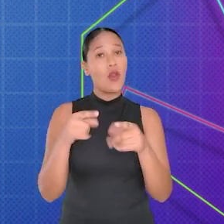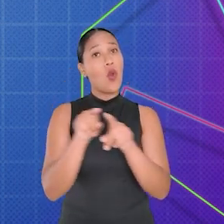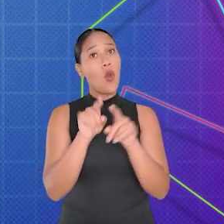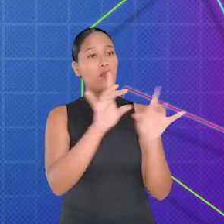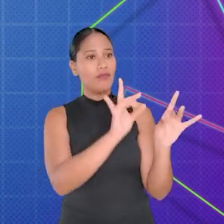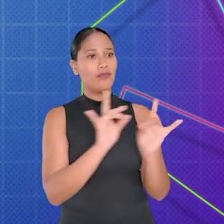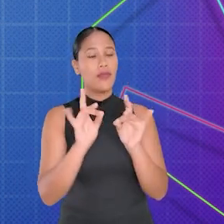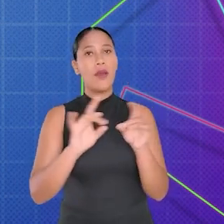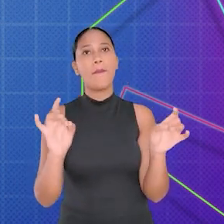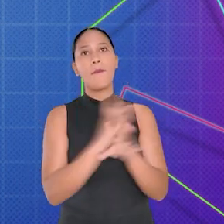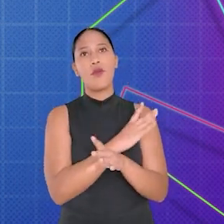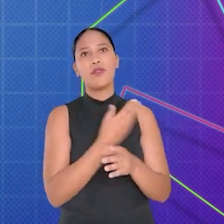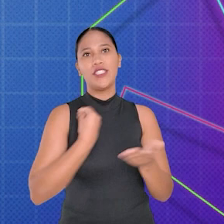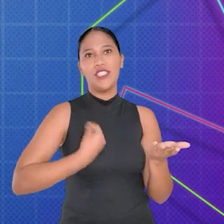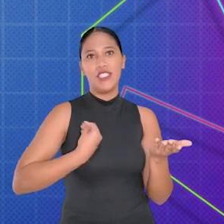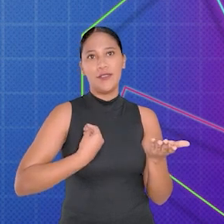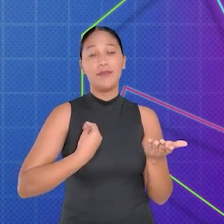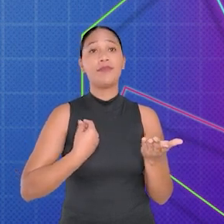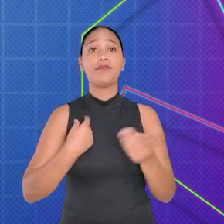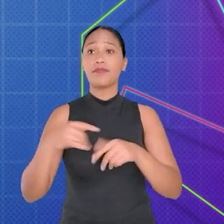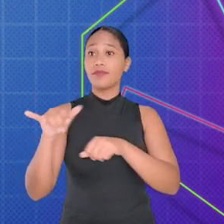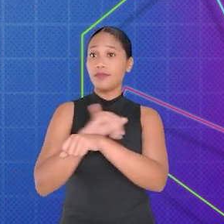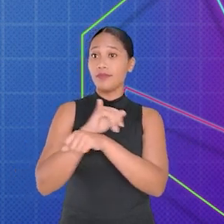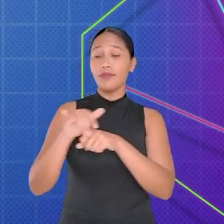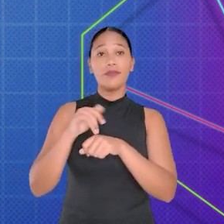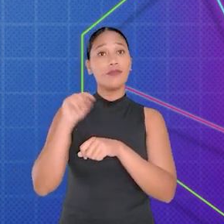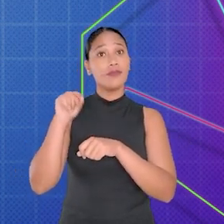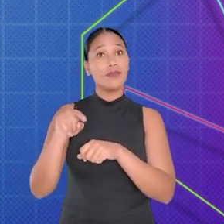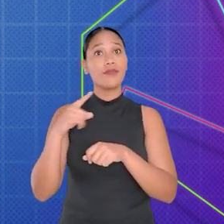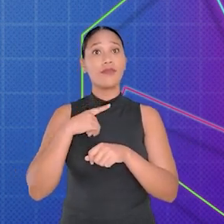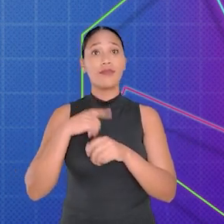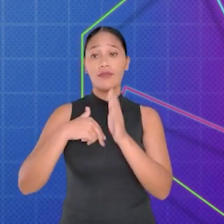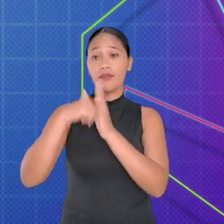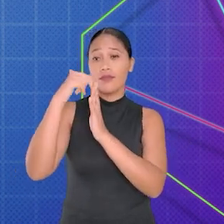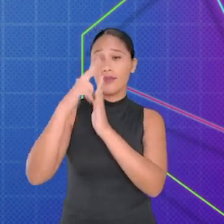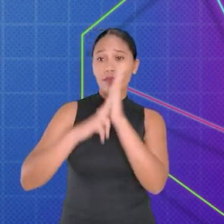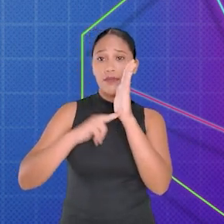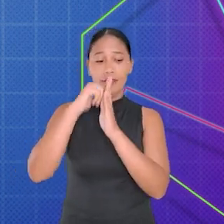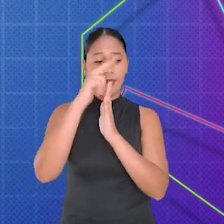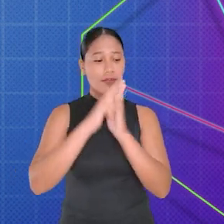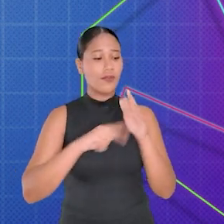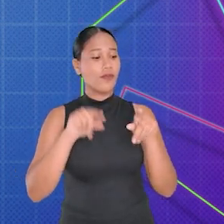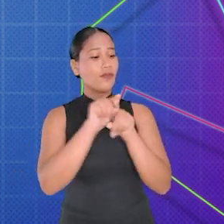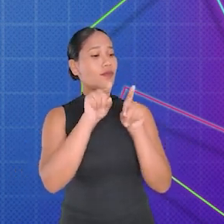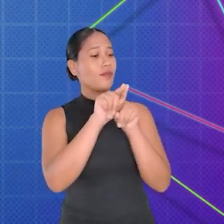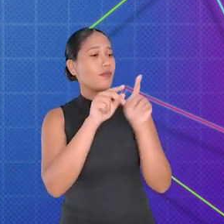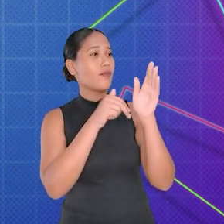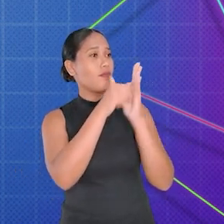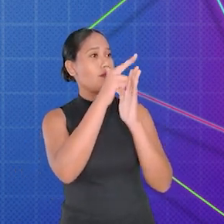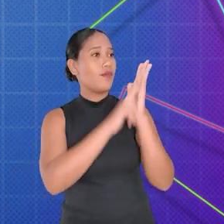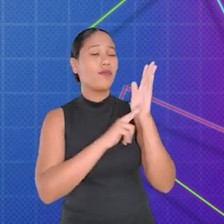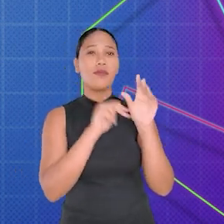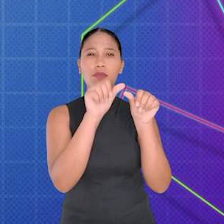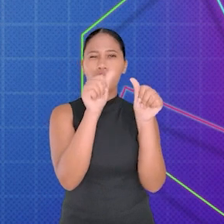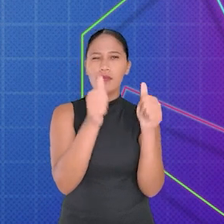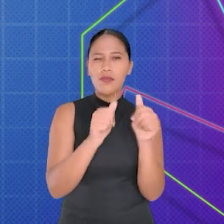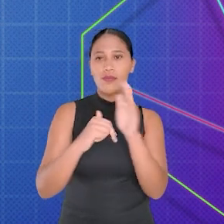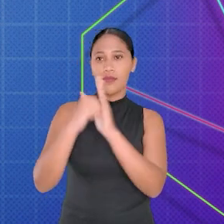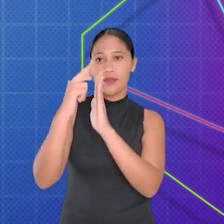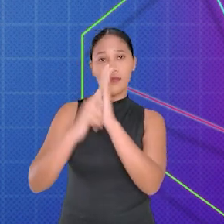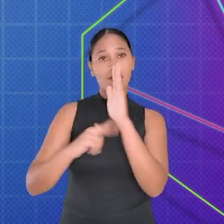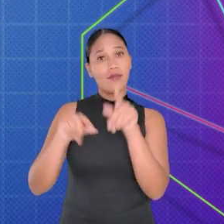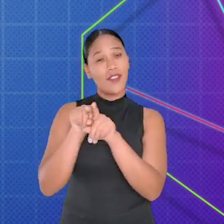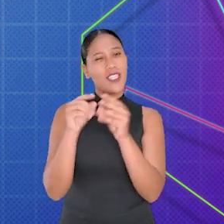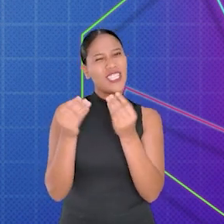modelo pré-existente. As ferramentas de escultura incluem pincéis de escultura, como pincéis de esculpir, pincéis de modelagem e até pincéis